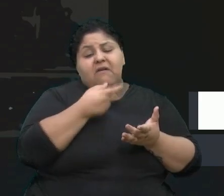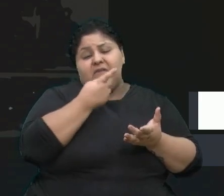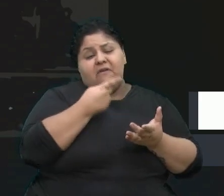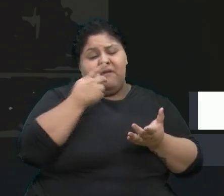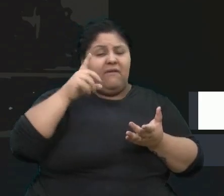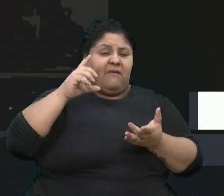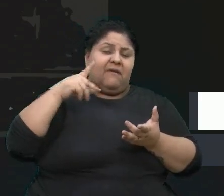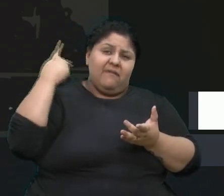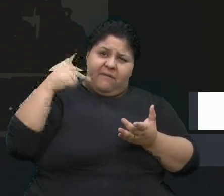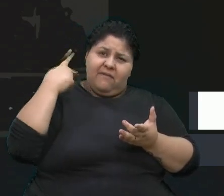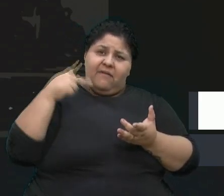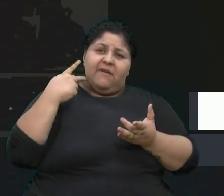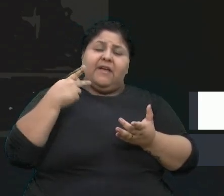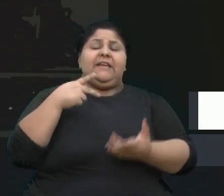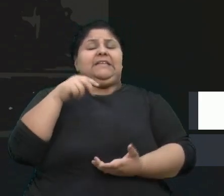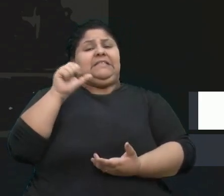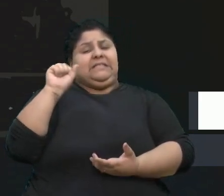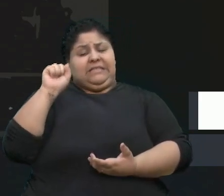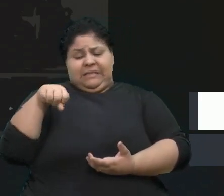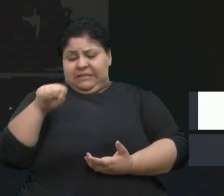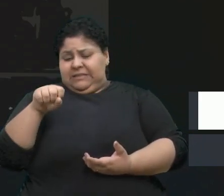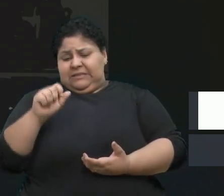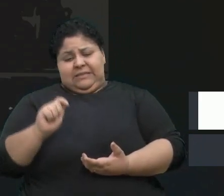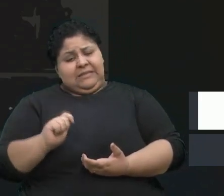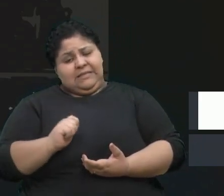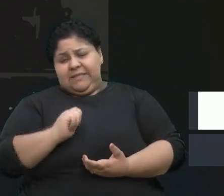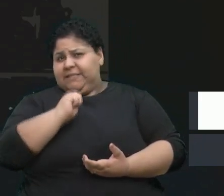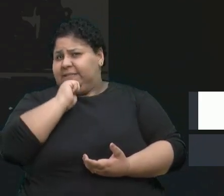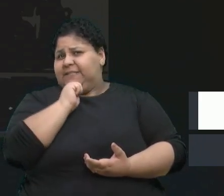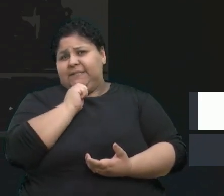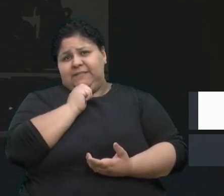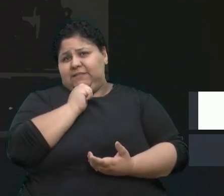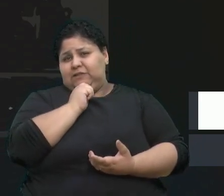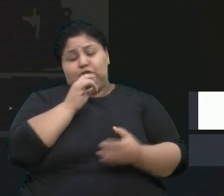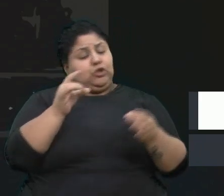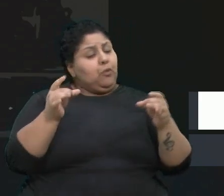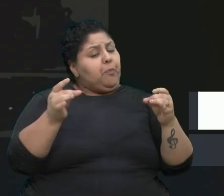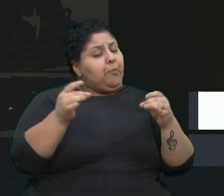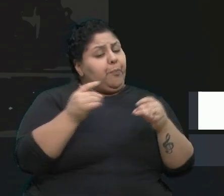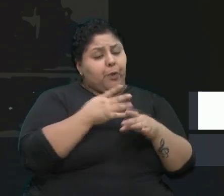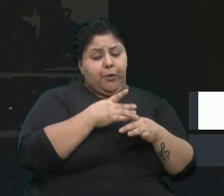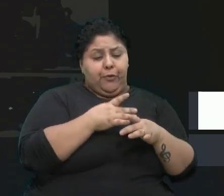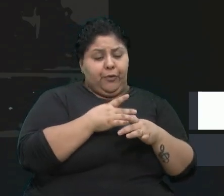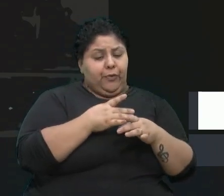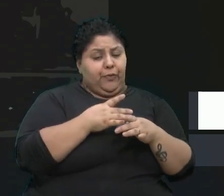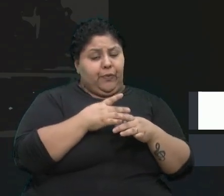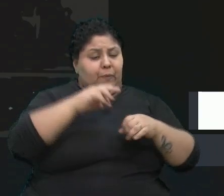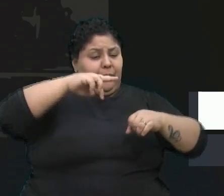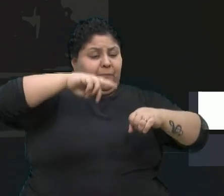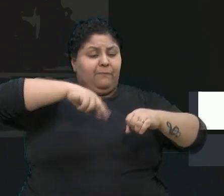que realmente eu ainda não estou em condições assim de circular por aí